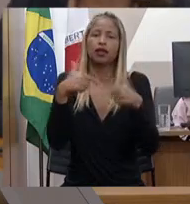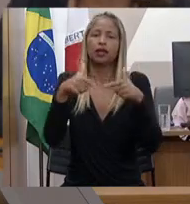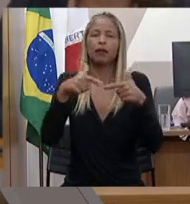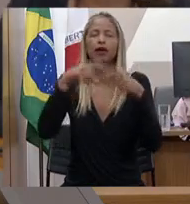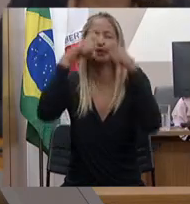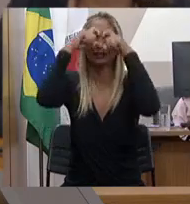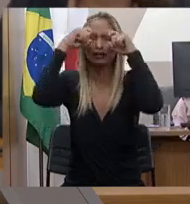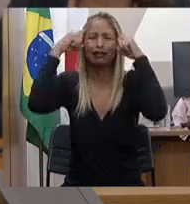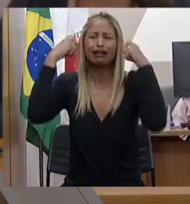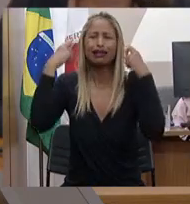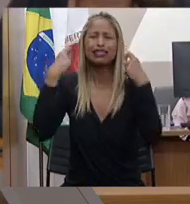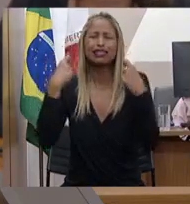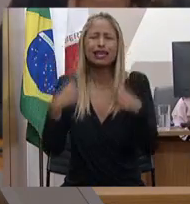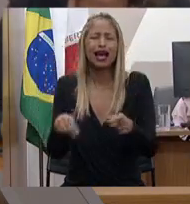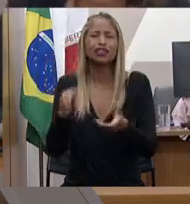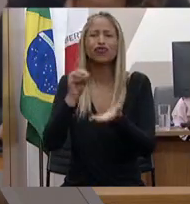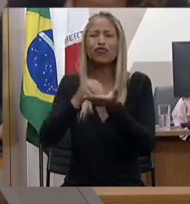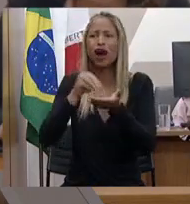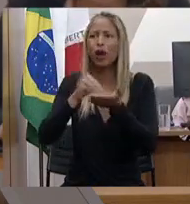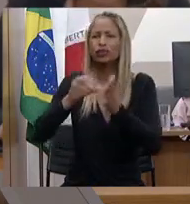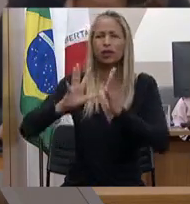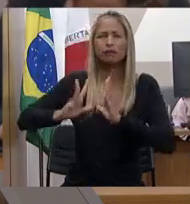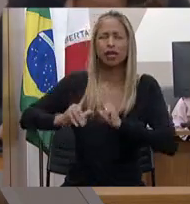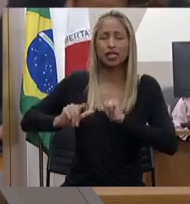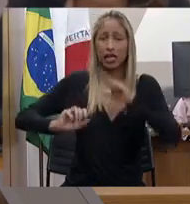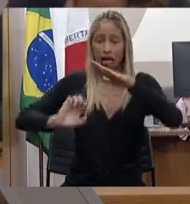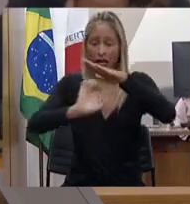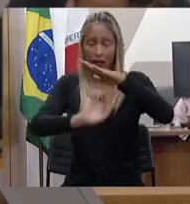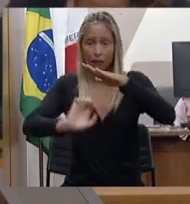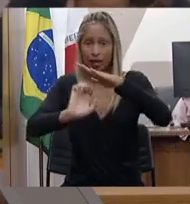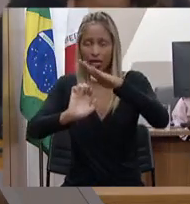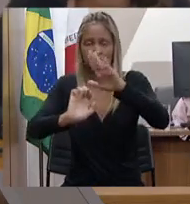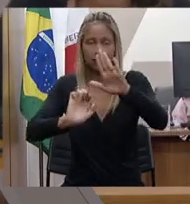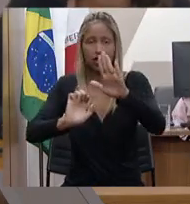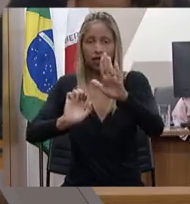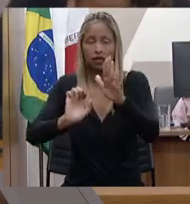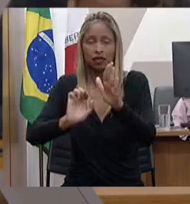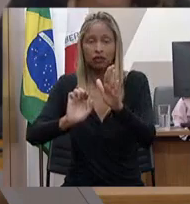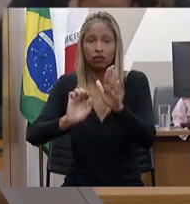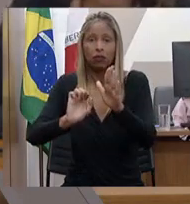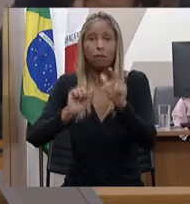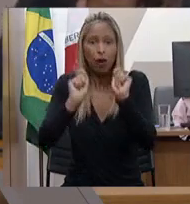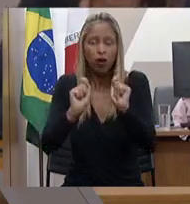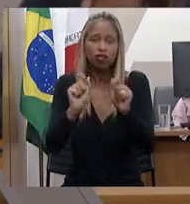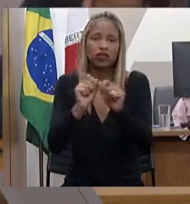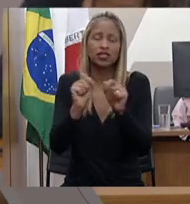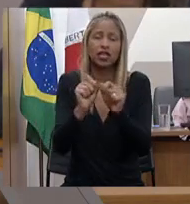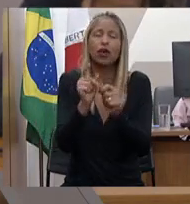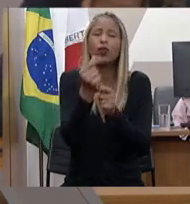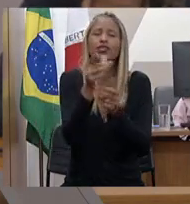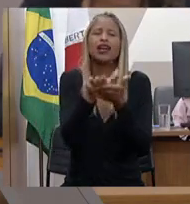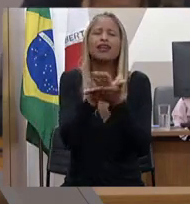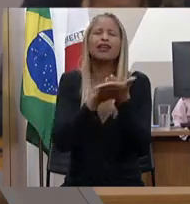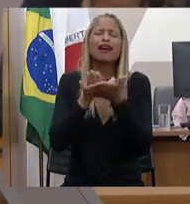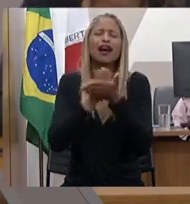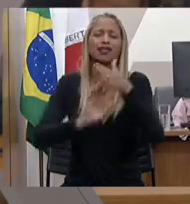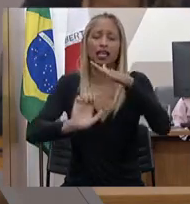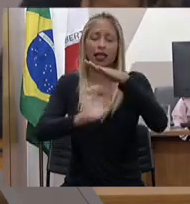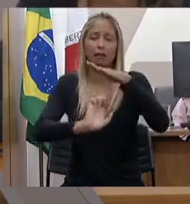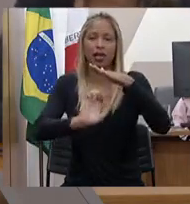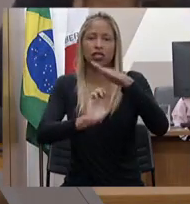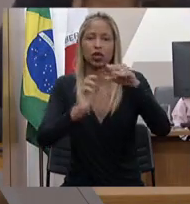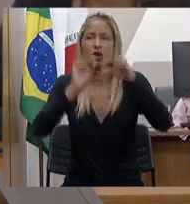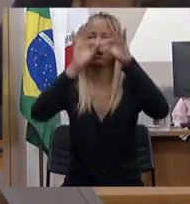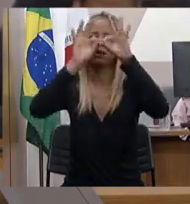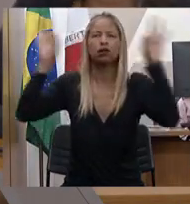exaustivo trabalho insalubre nas empresas e não custa nada né não custa nada para as empresas colocar